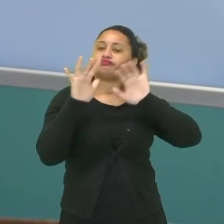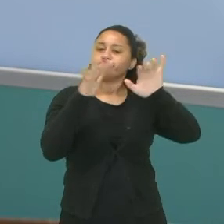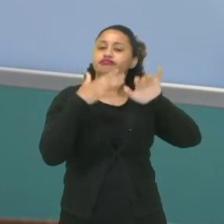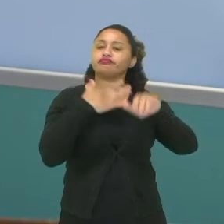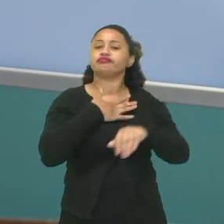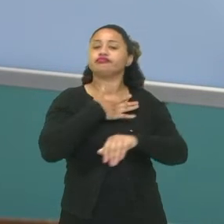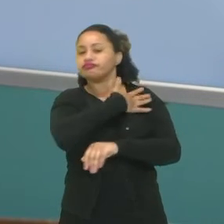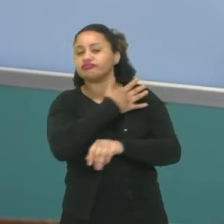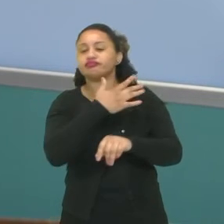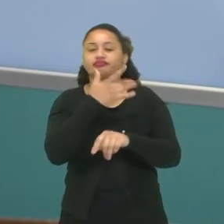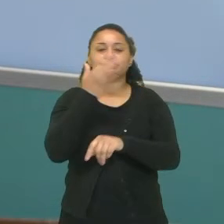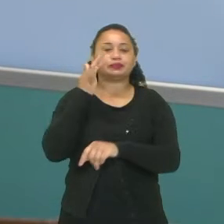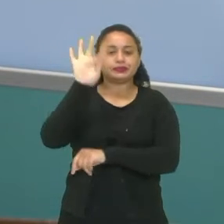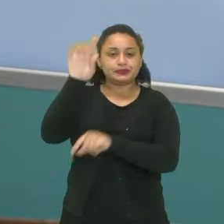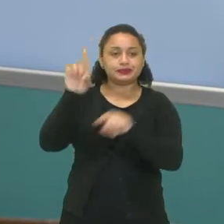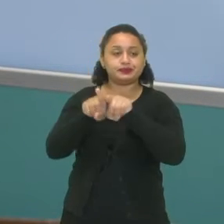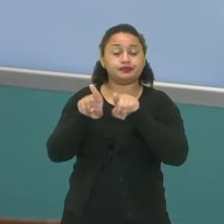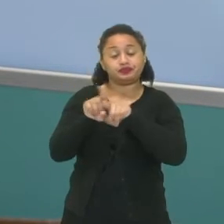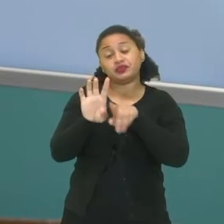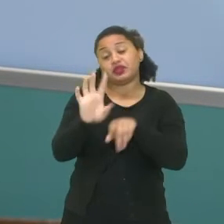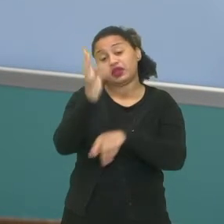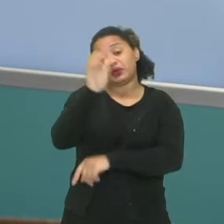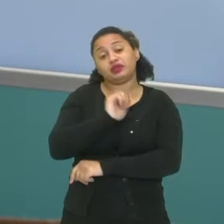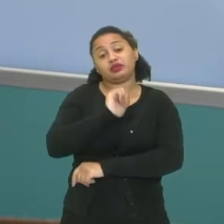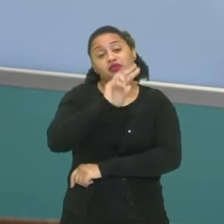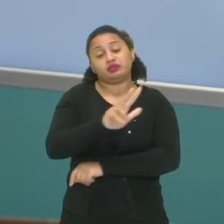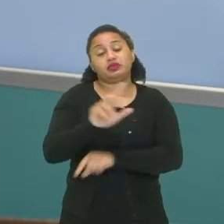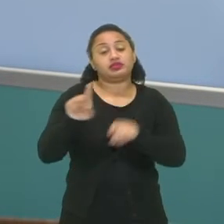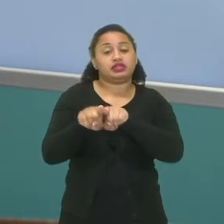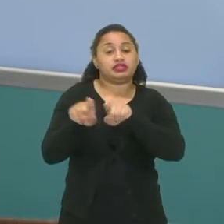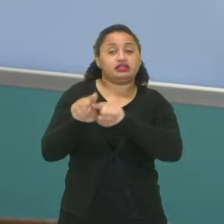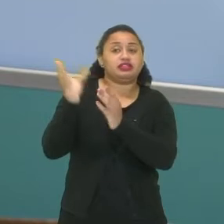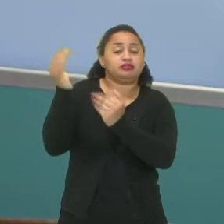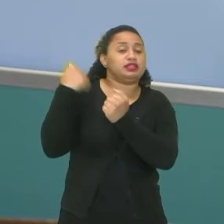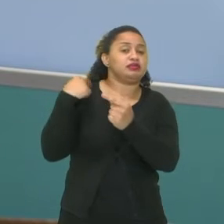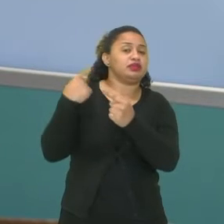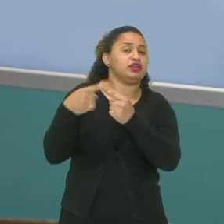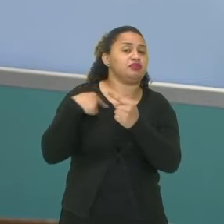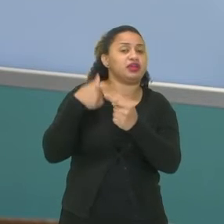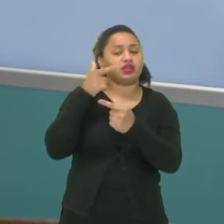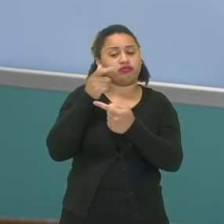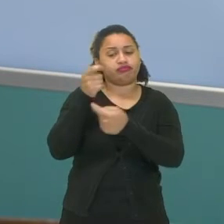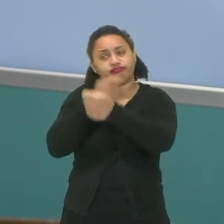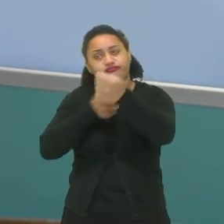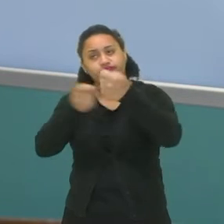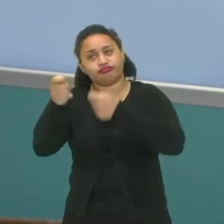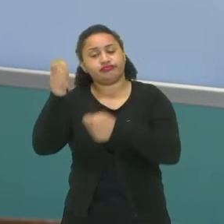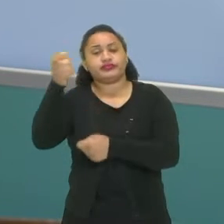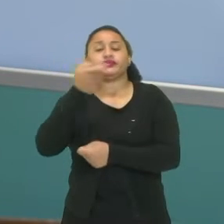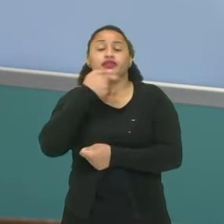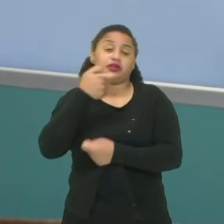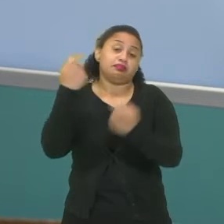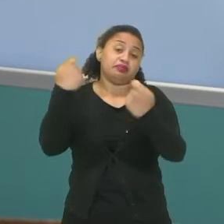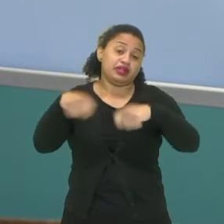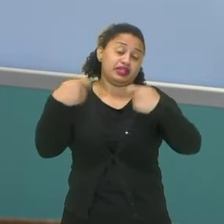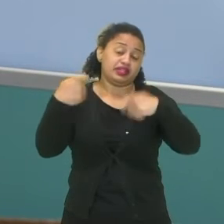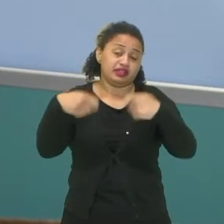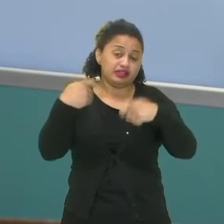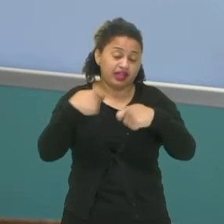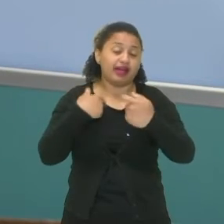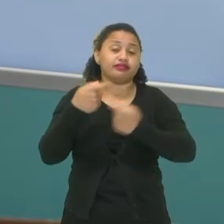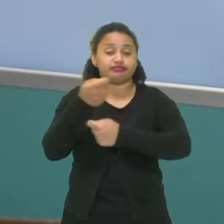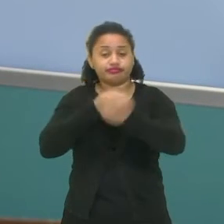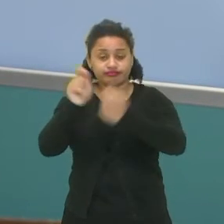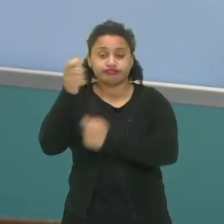que foi o que aconteceu com Portugal e Espanha, que romperam com o bloqueio continental, eles dependiam do comércio com a